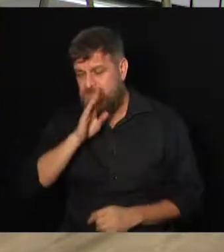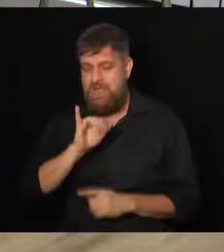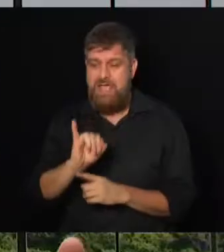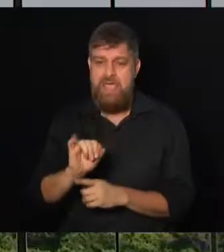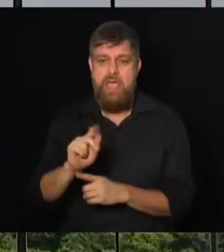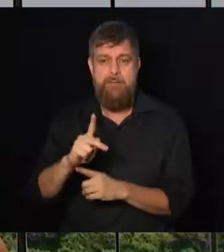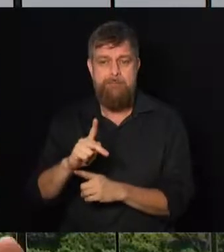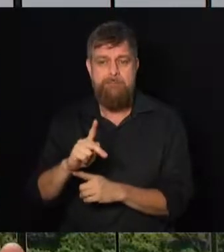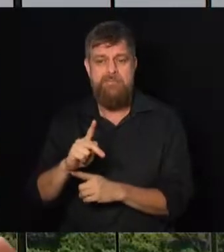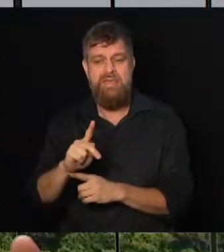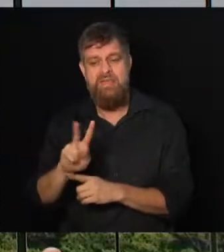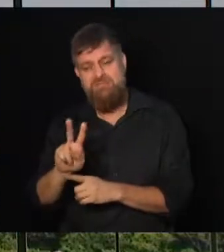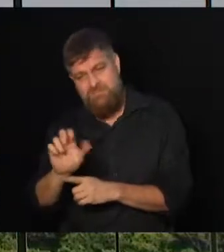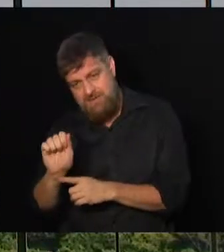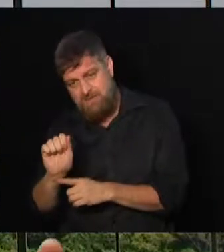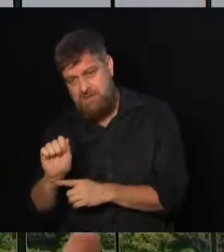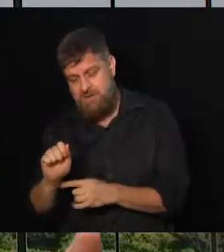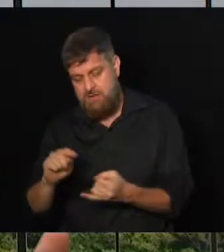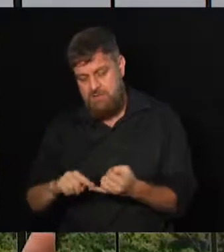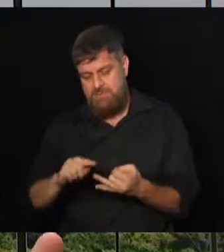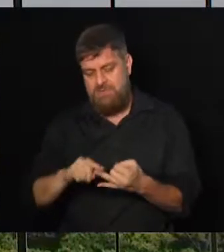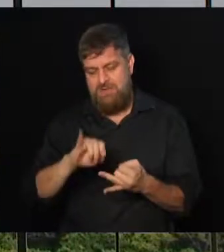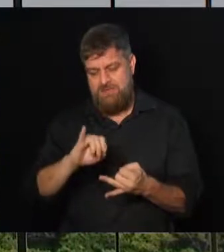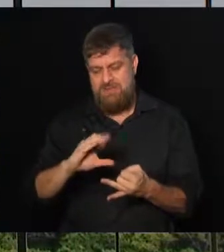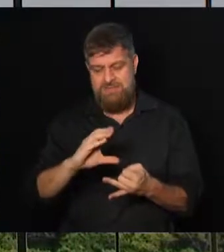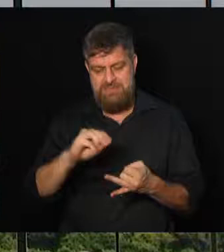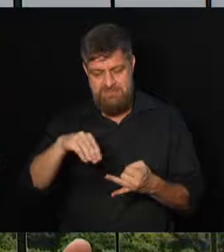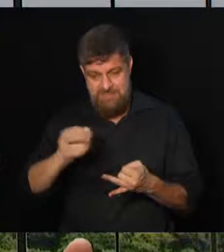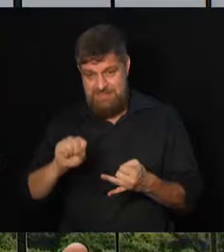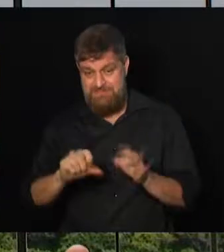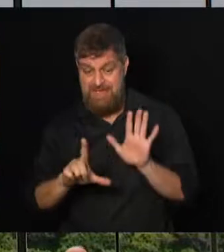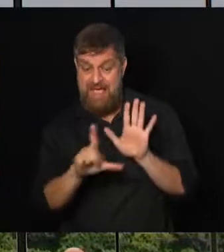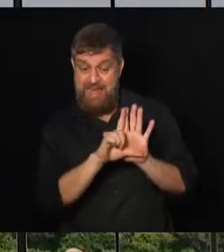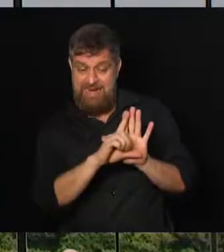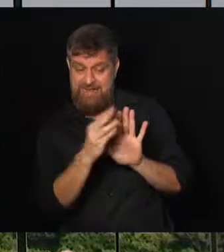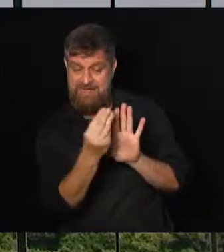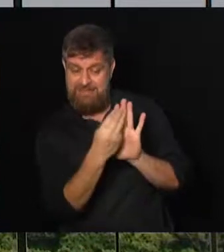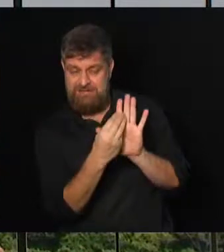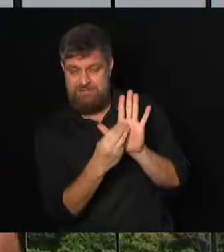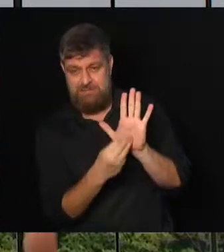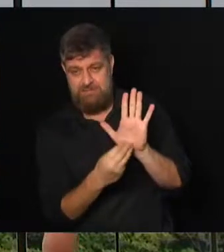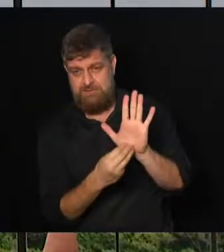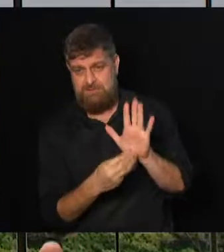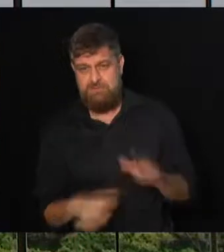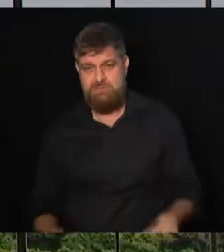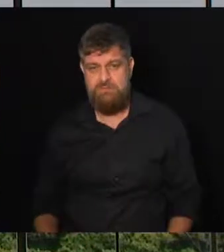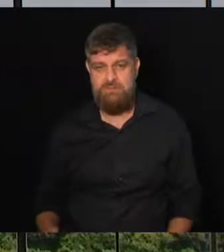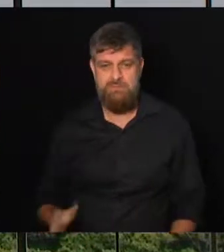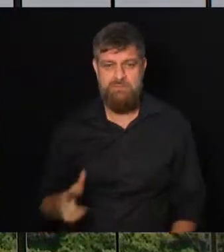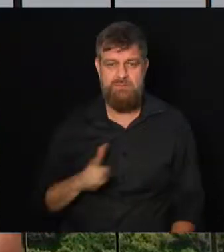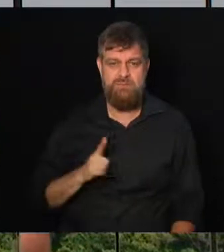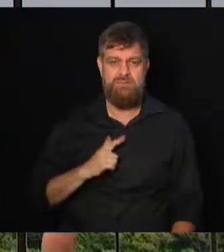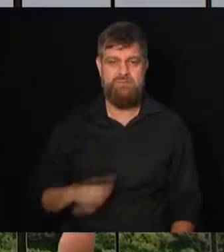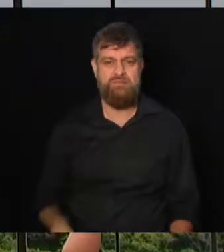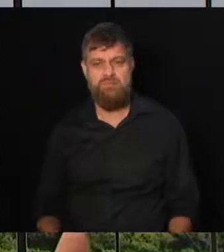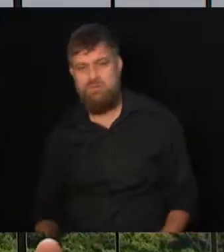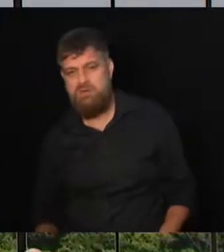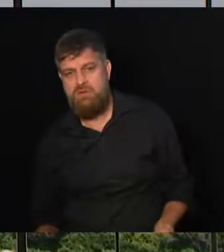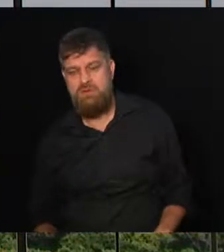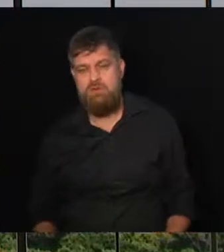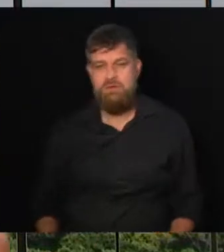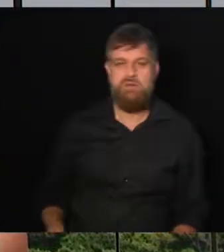IPVA, ICMS, etc., né? Mas elas estão definidas em lei, né? Síndrome manguito-rotador, hernia de disco